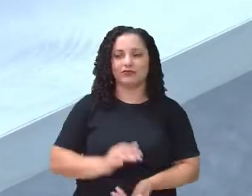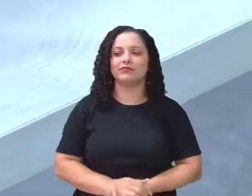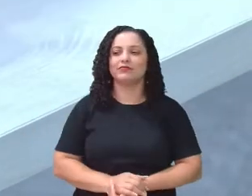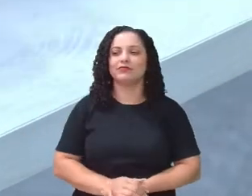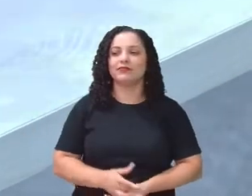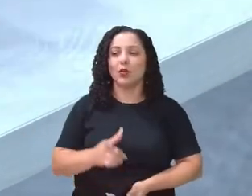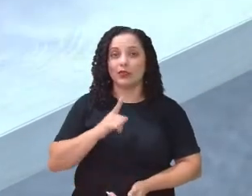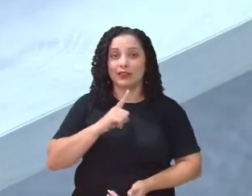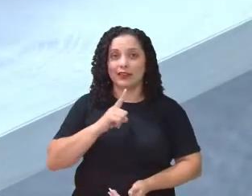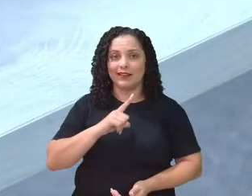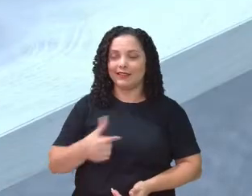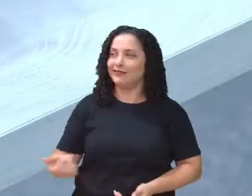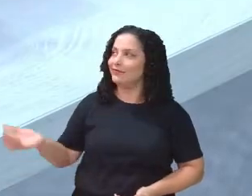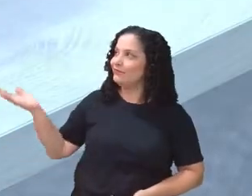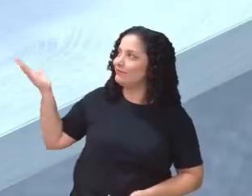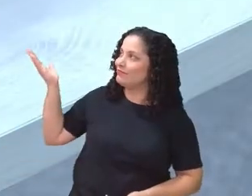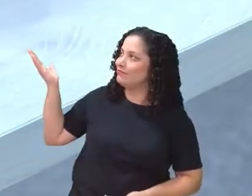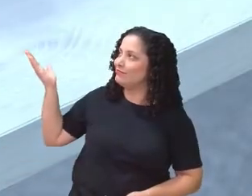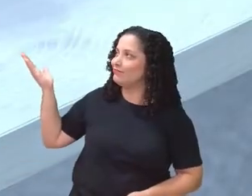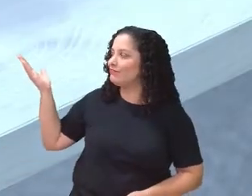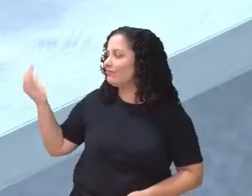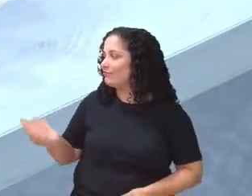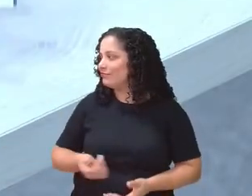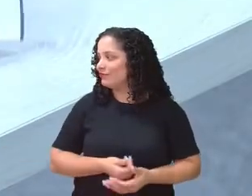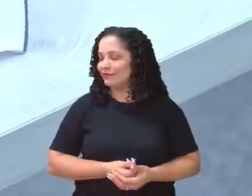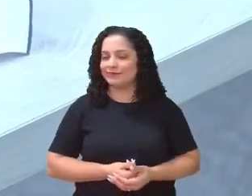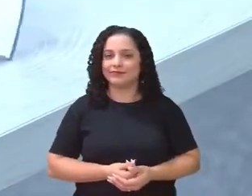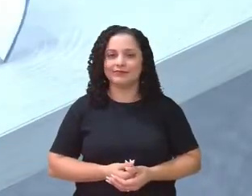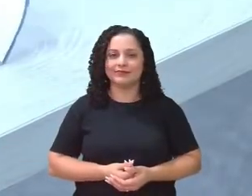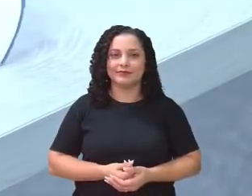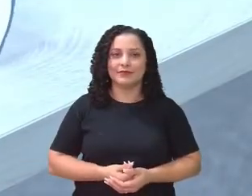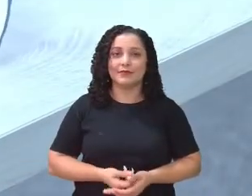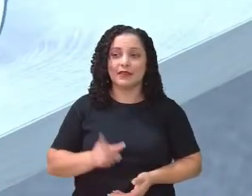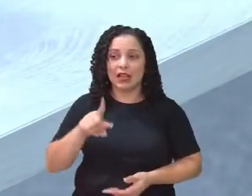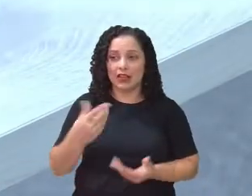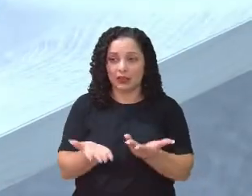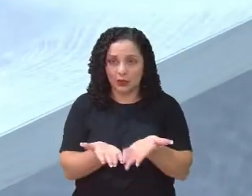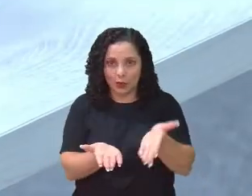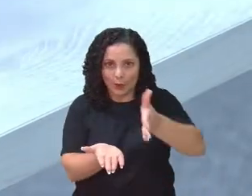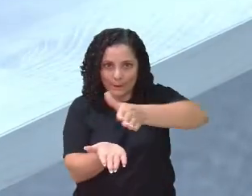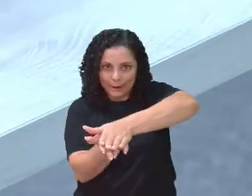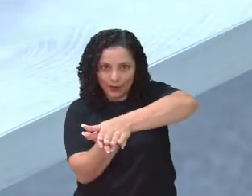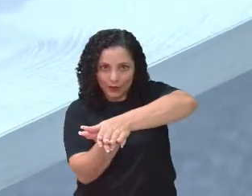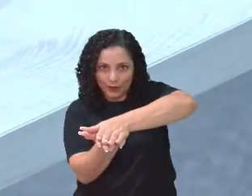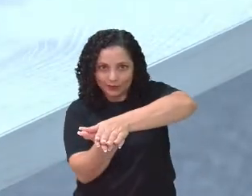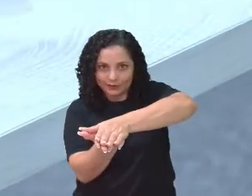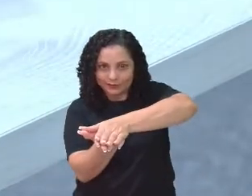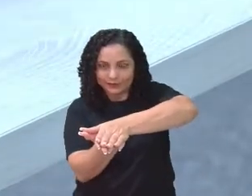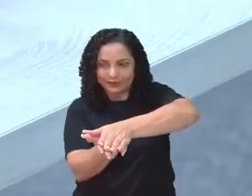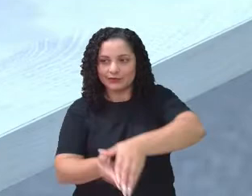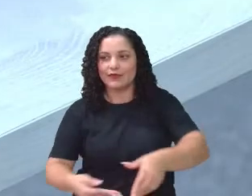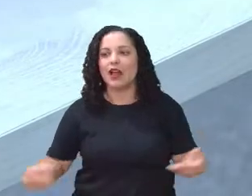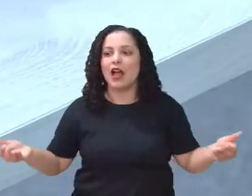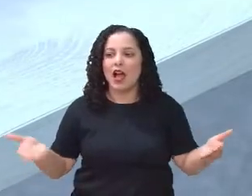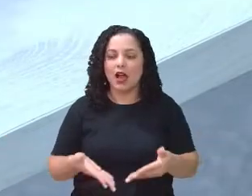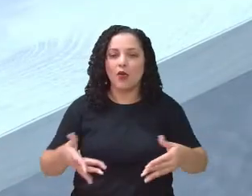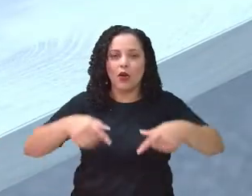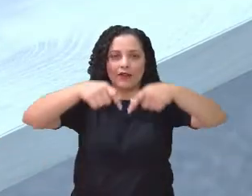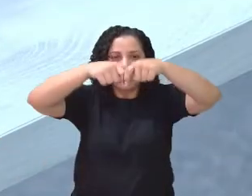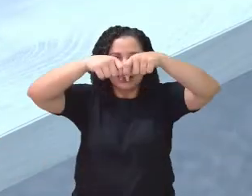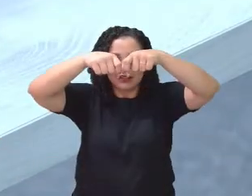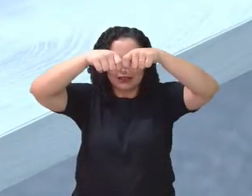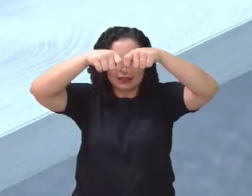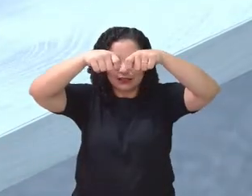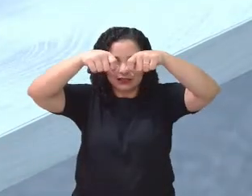ó, essa circunferência, dobrei ela no meio, tá? E vou retirar agora esse